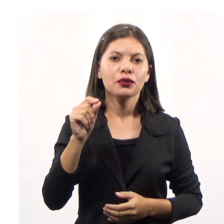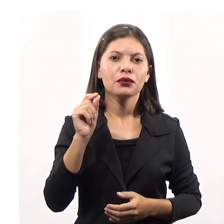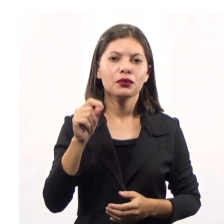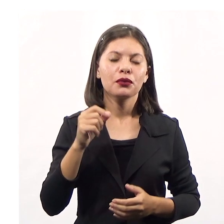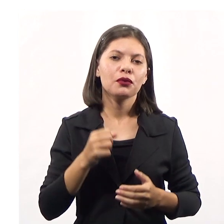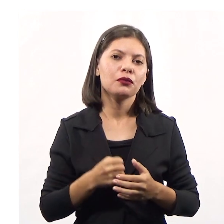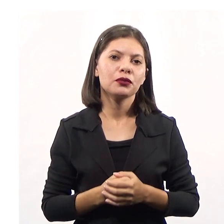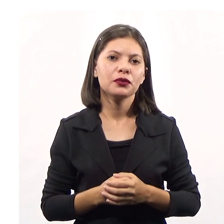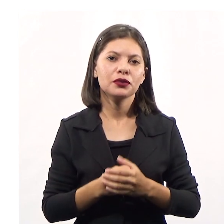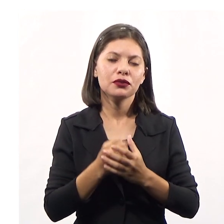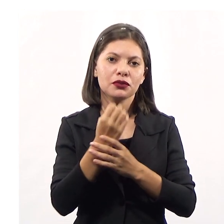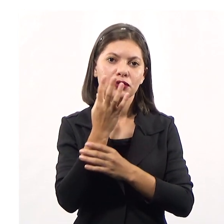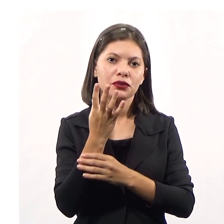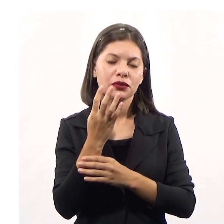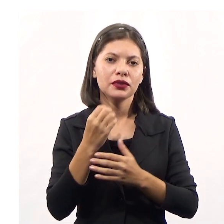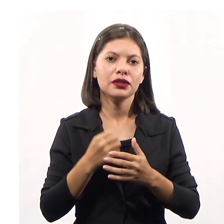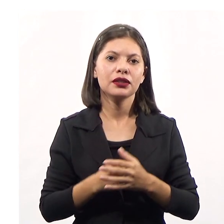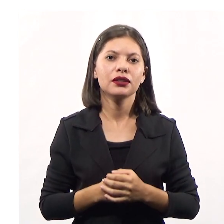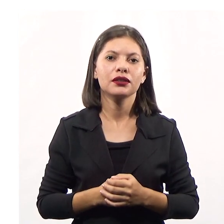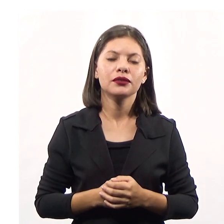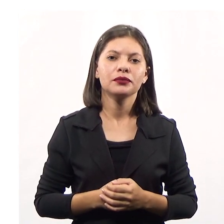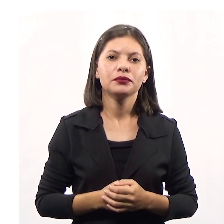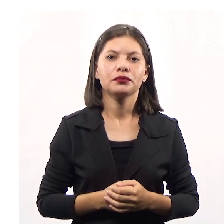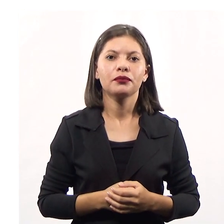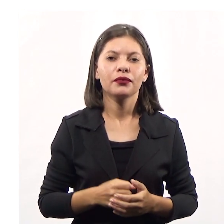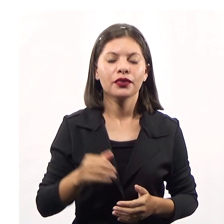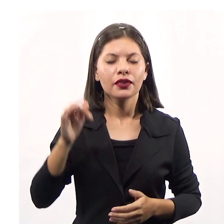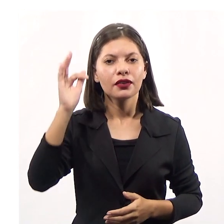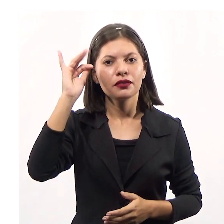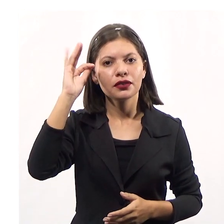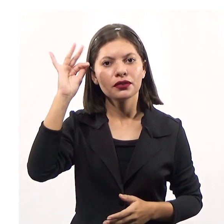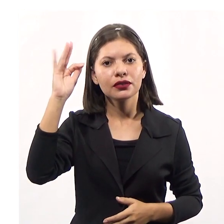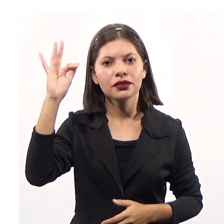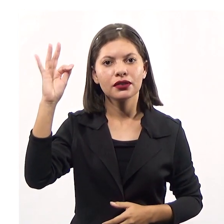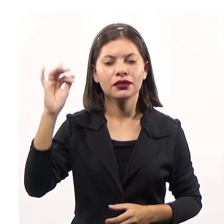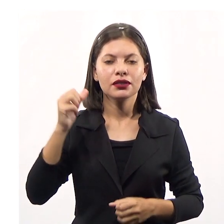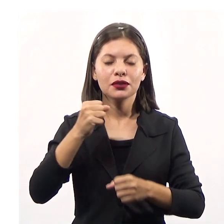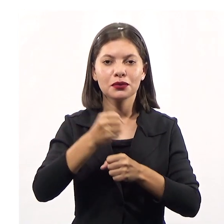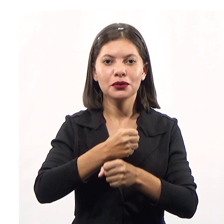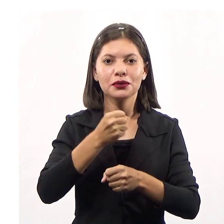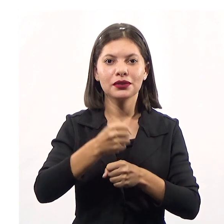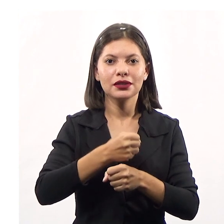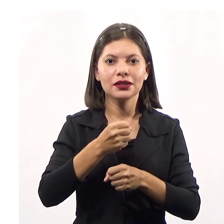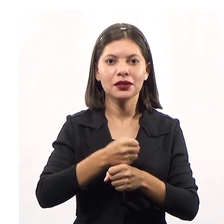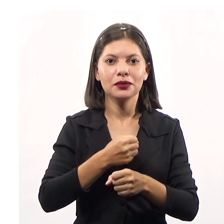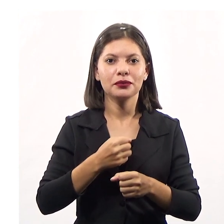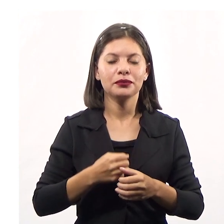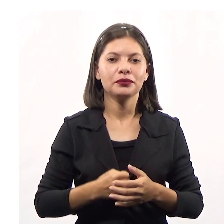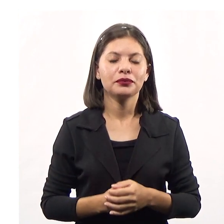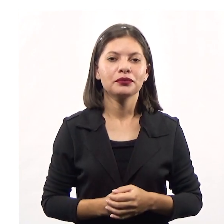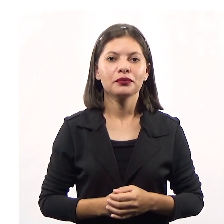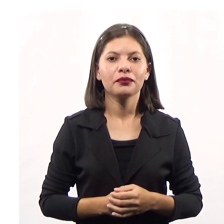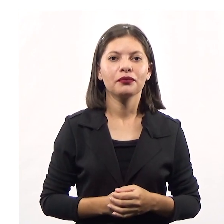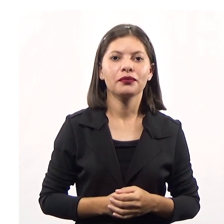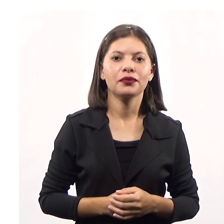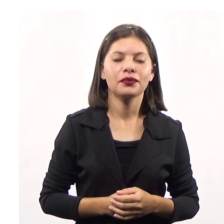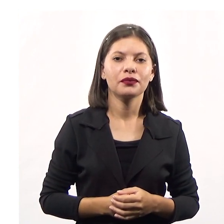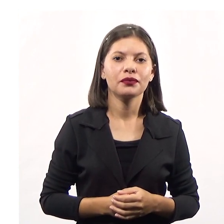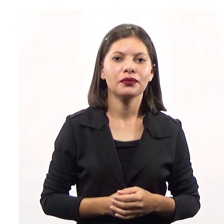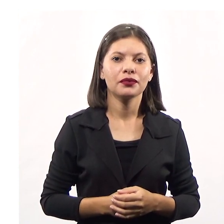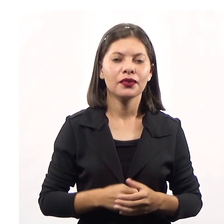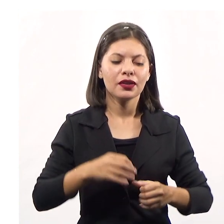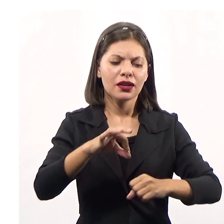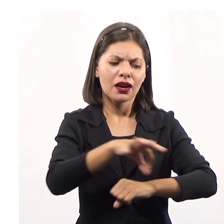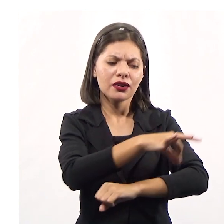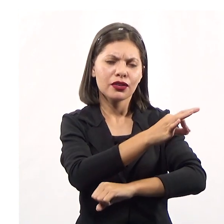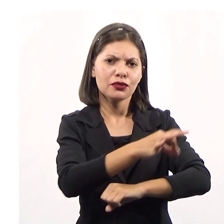foi constituída a partir de uma fundamentação filosófica e da construção, né? Que aí a gente está falando